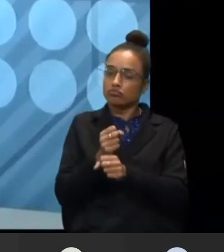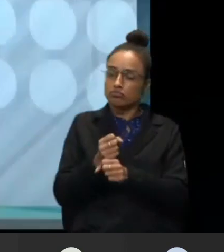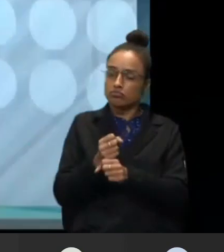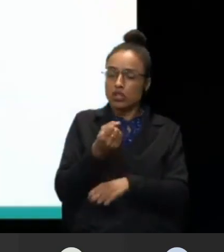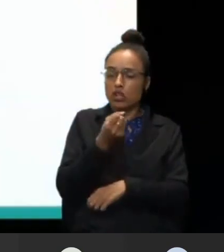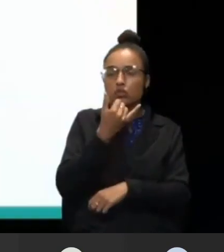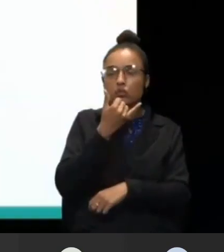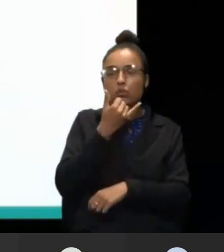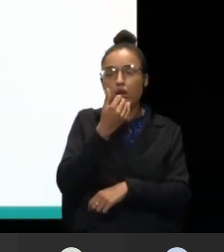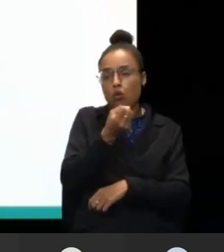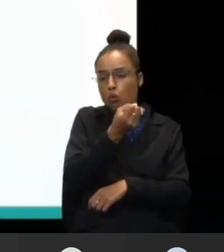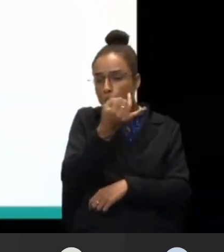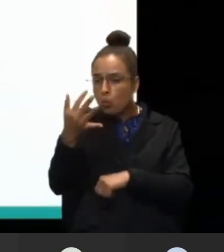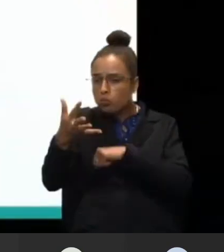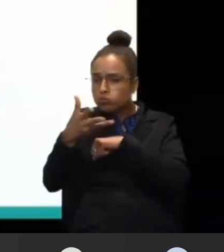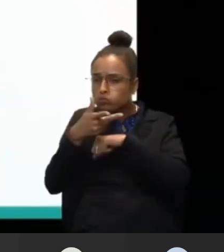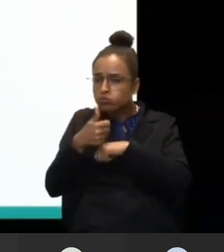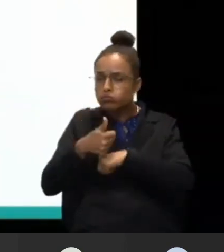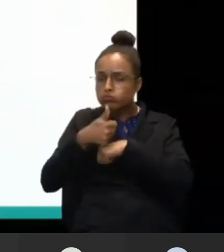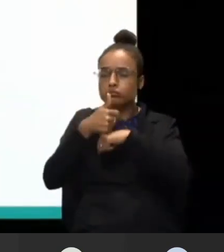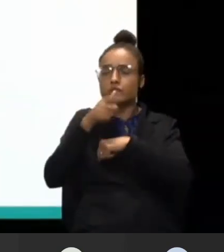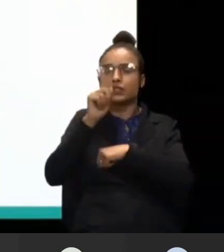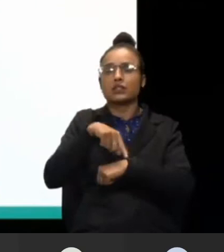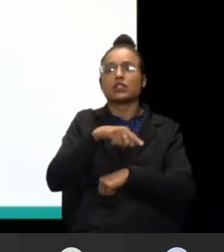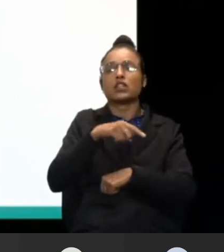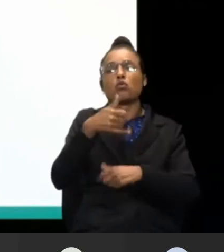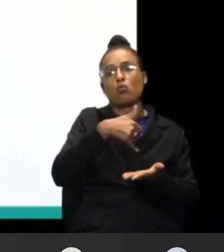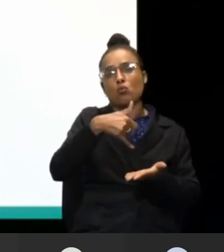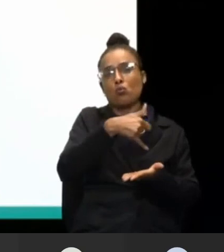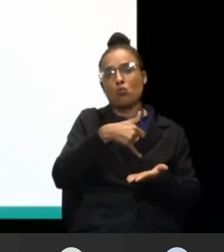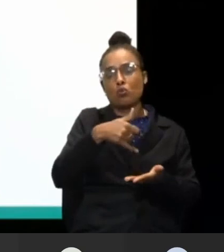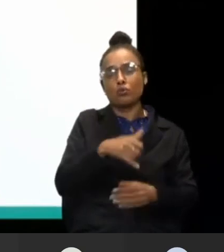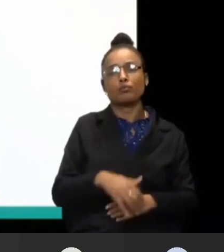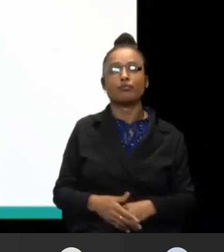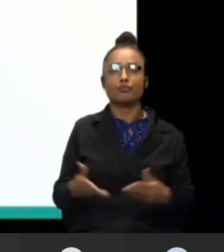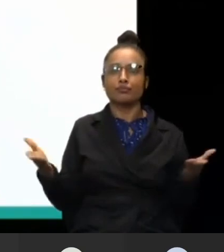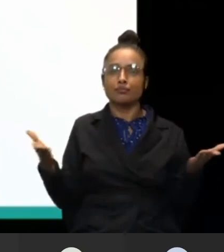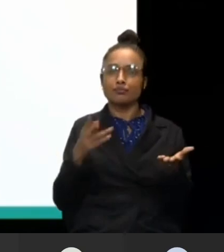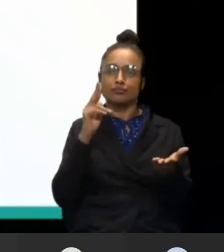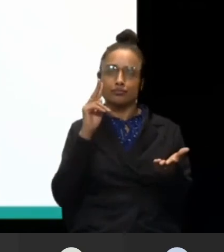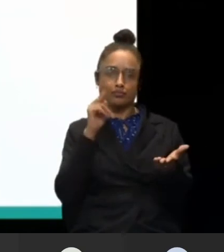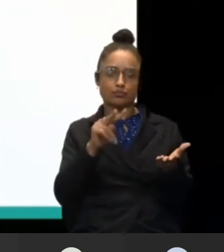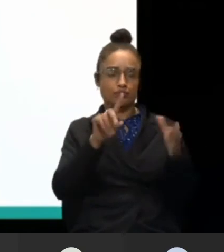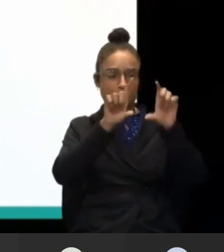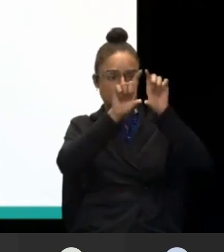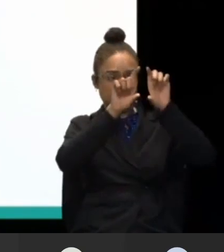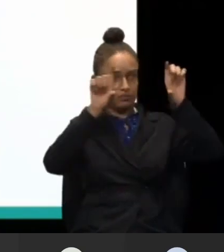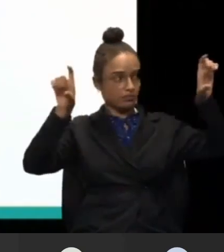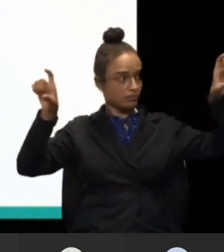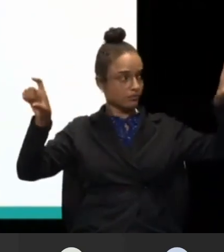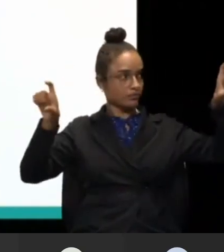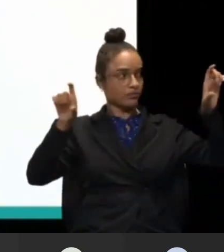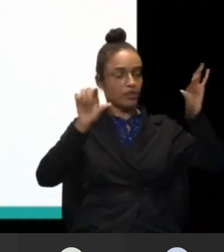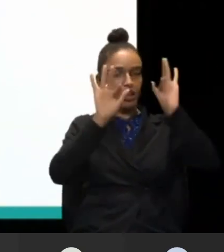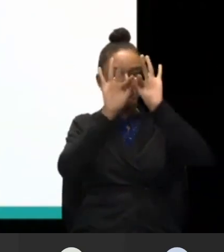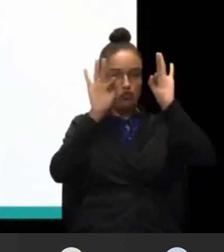slide para entendermos a reação que ocorreu nesse processo. Nós temos o ácido graxo, aqui um